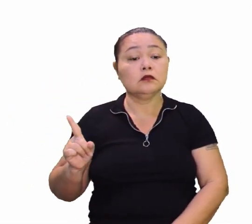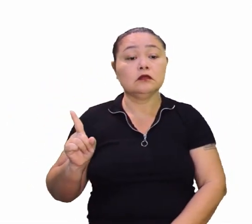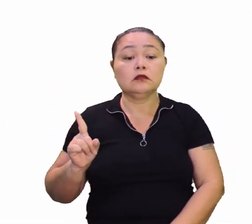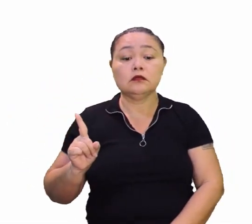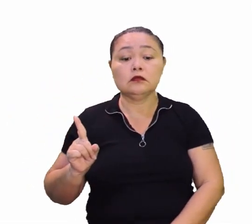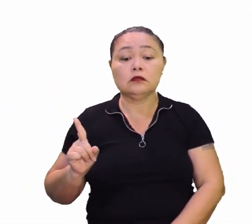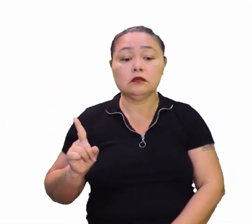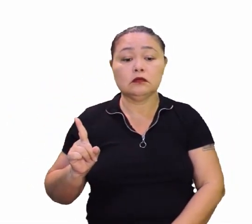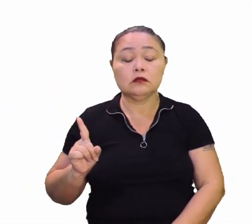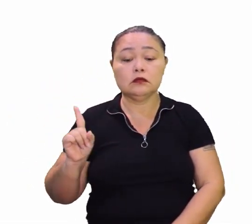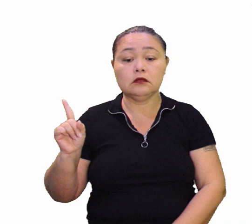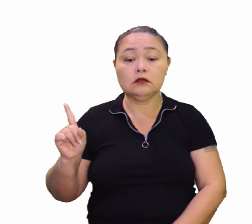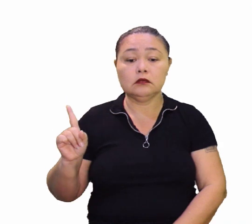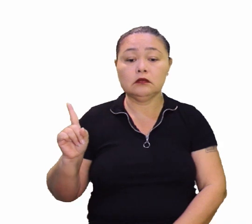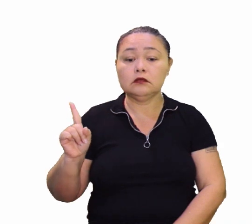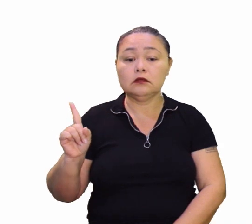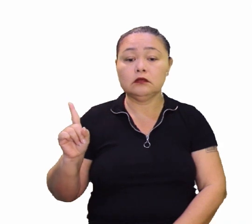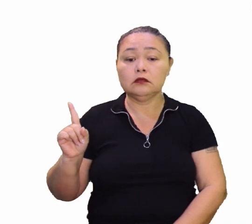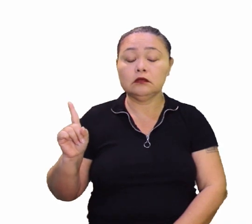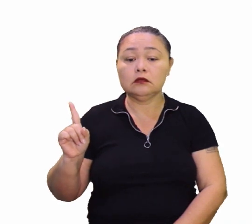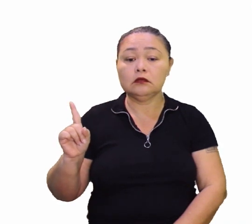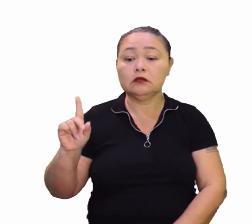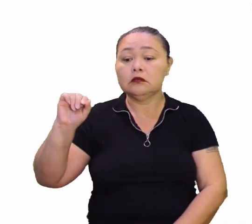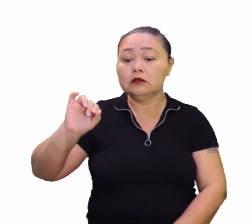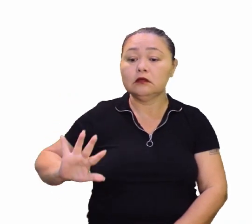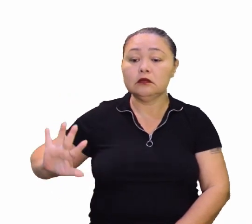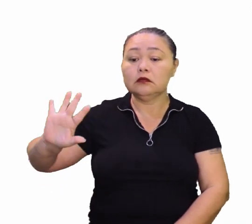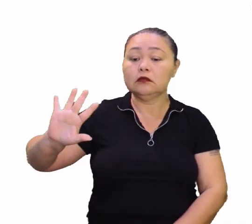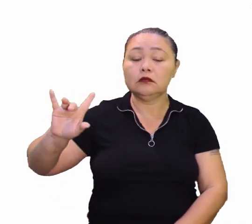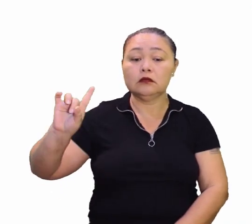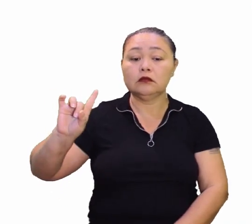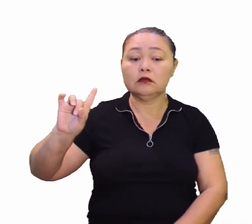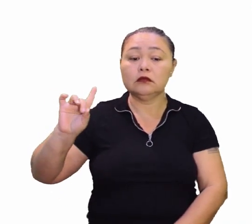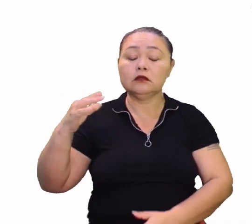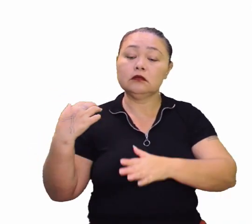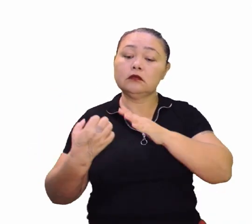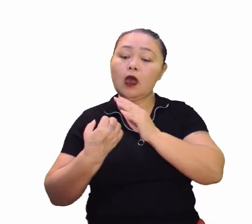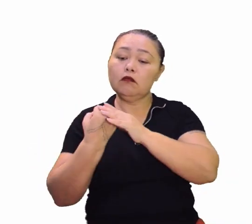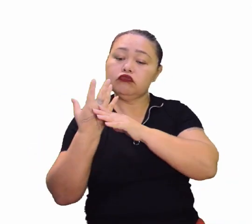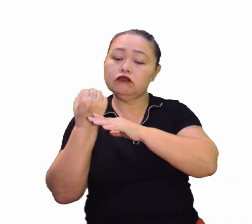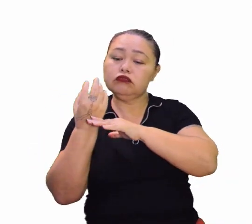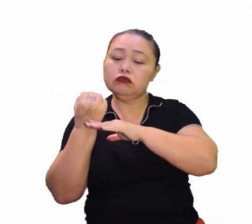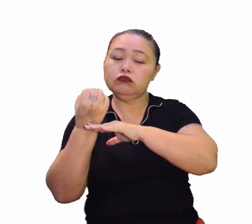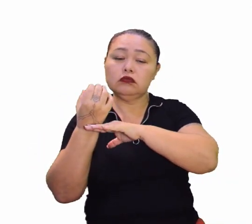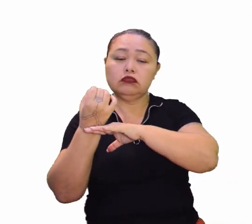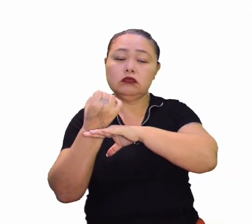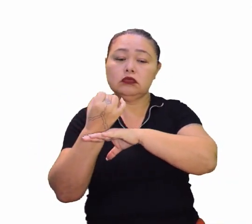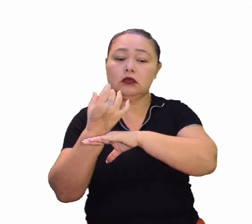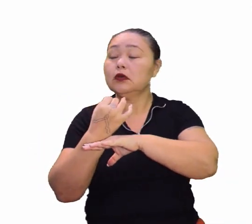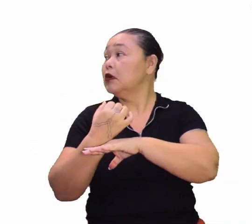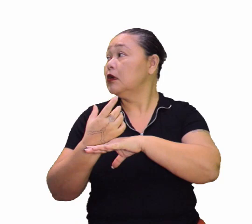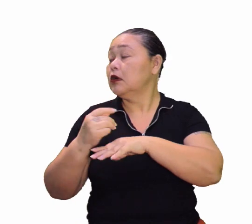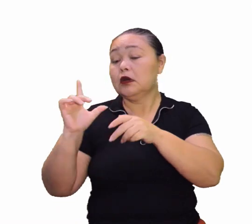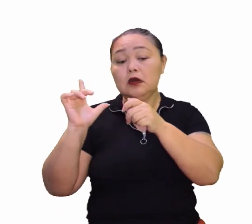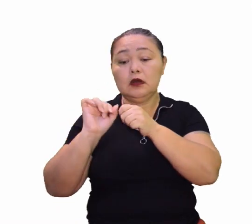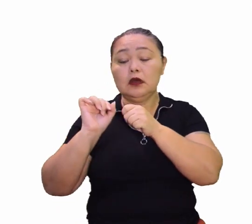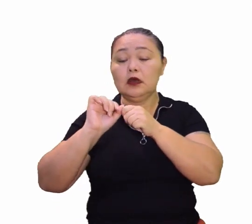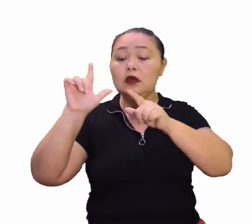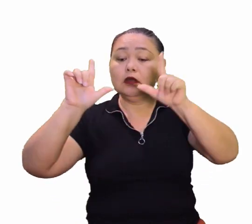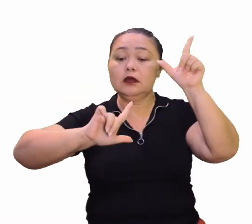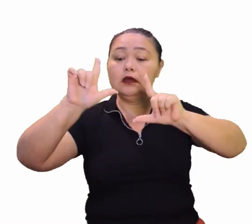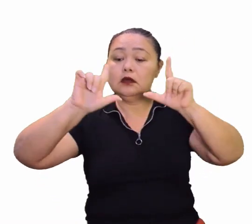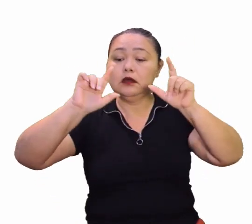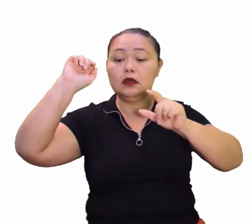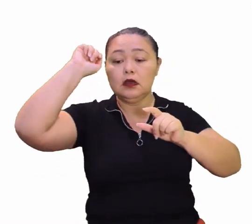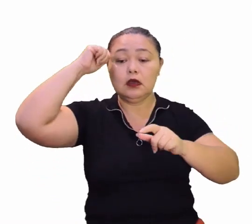do céu, olha só que imagem dessas indústrias. Parece uma TV do tempo aí de preto e branco, né? É,